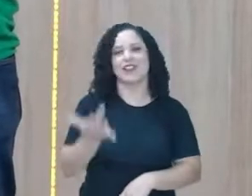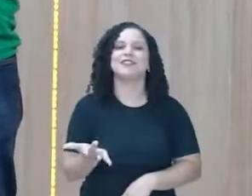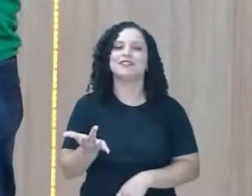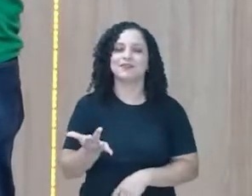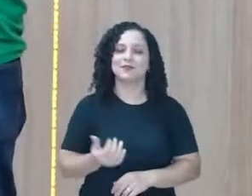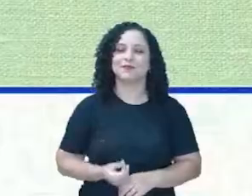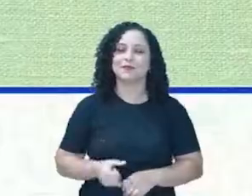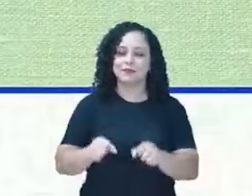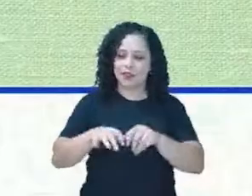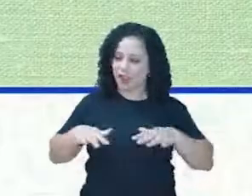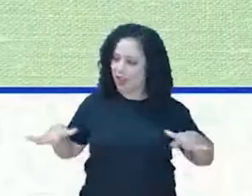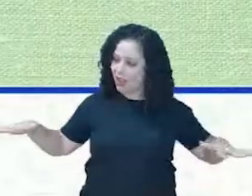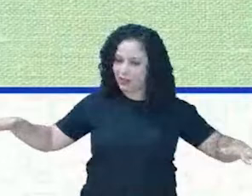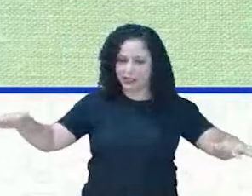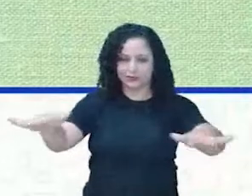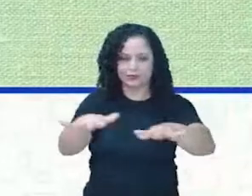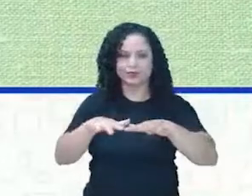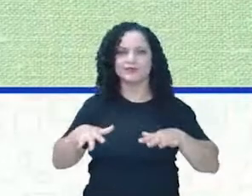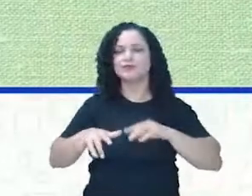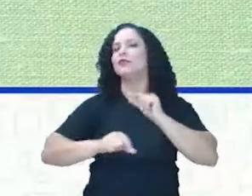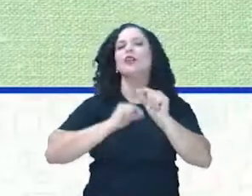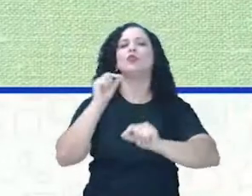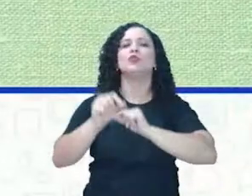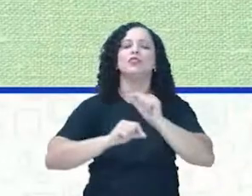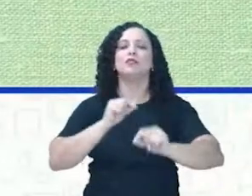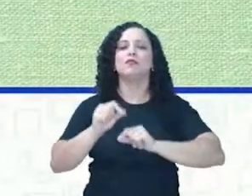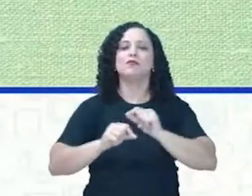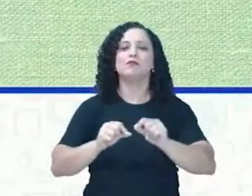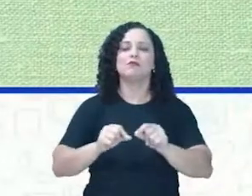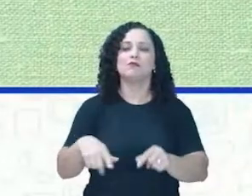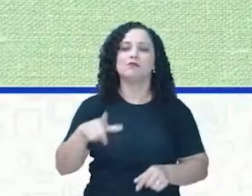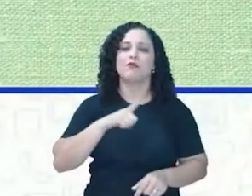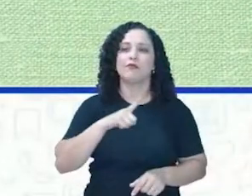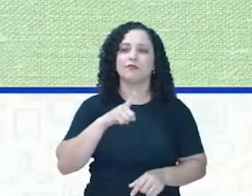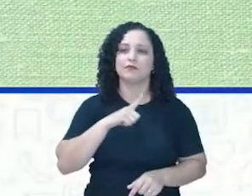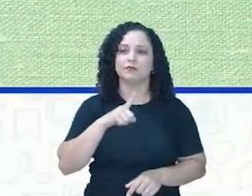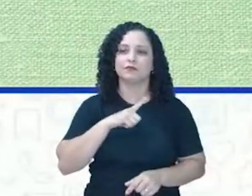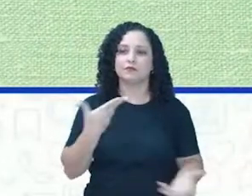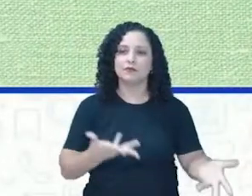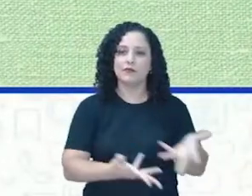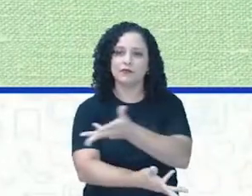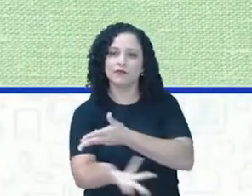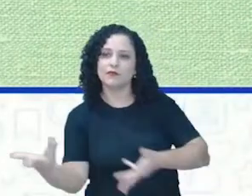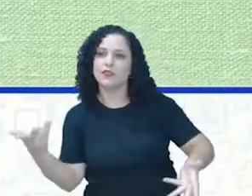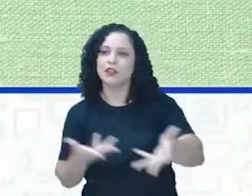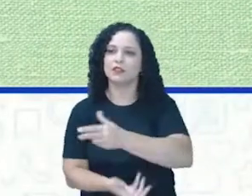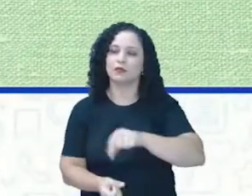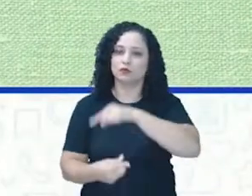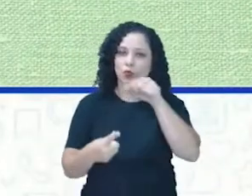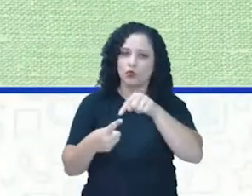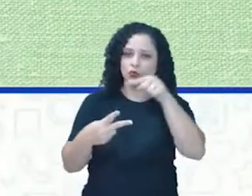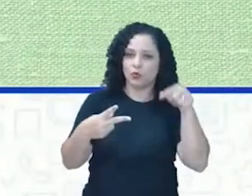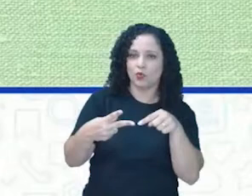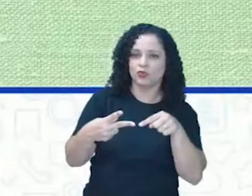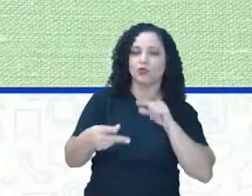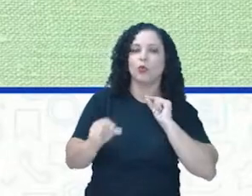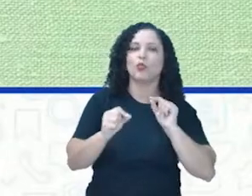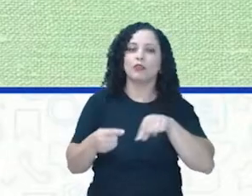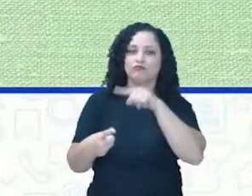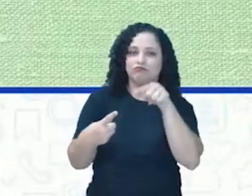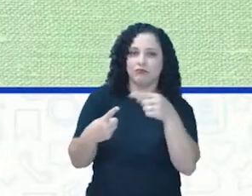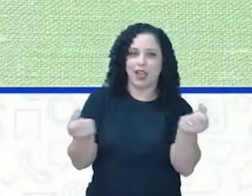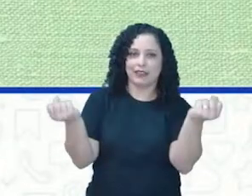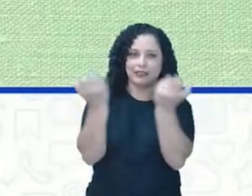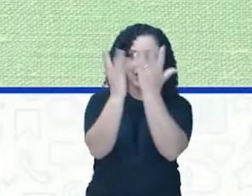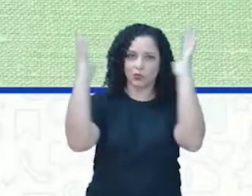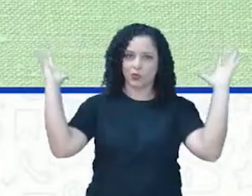vocês, né? O espaço geográfico, ele é composto pela interação de dois elementos, né, a